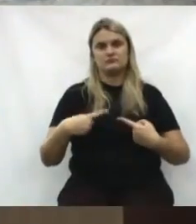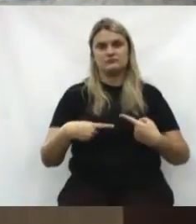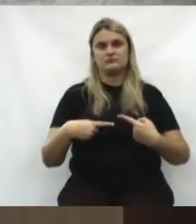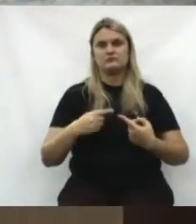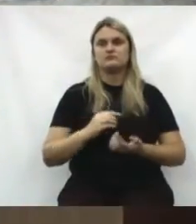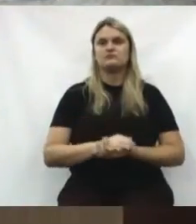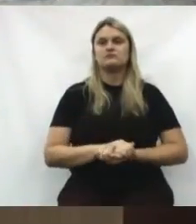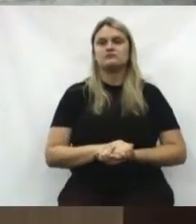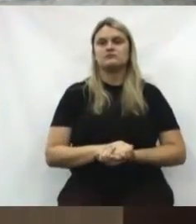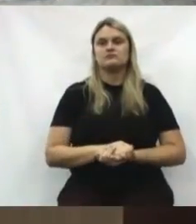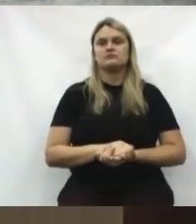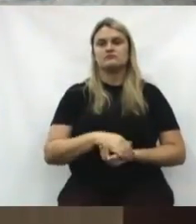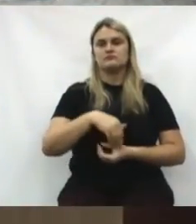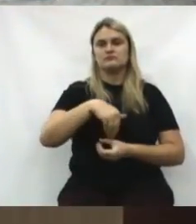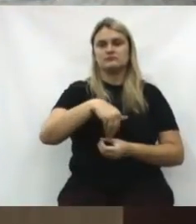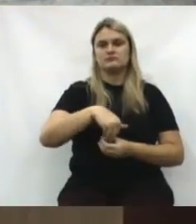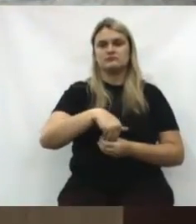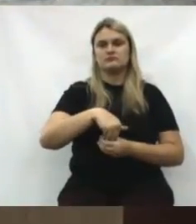Em discussão,